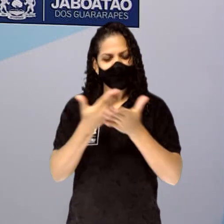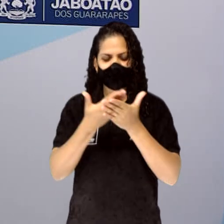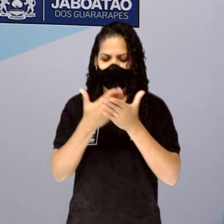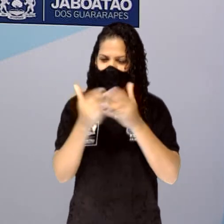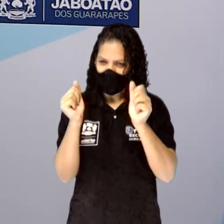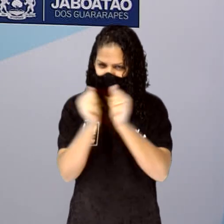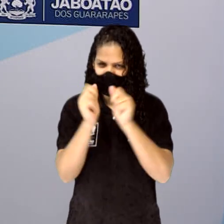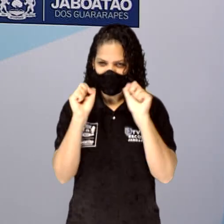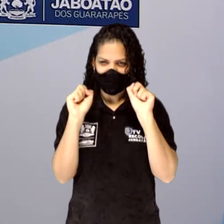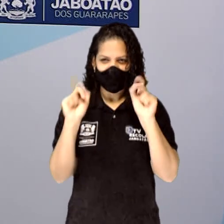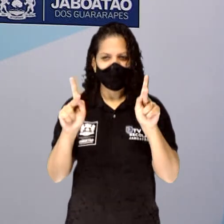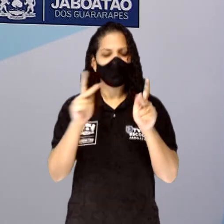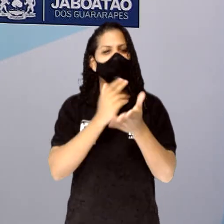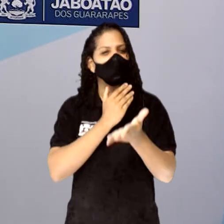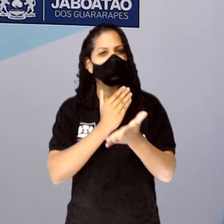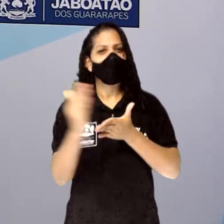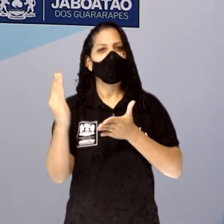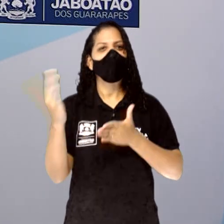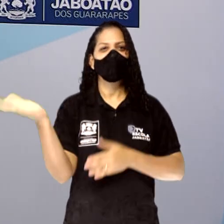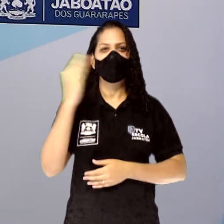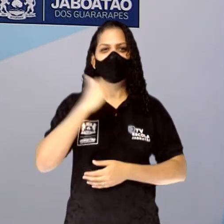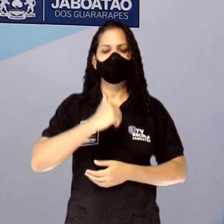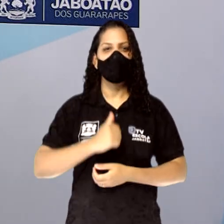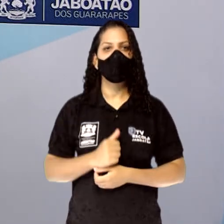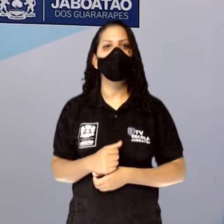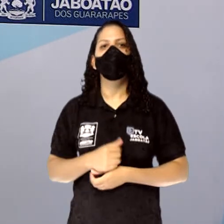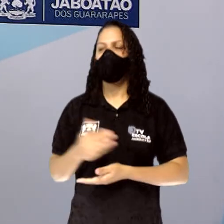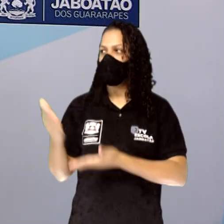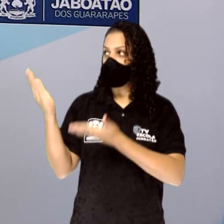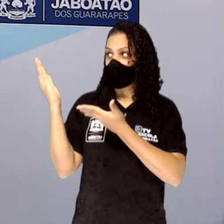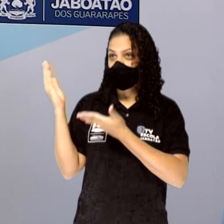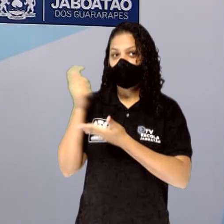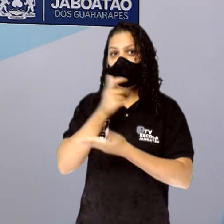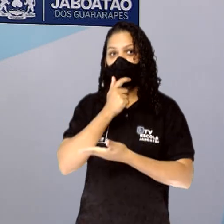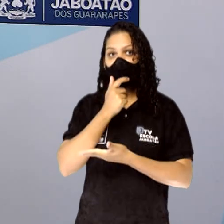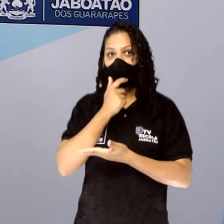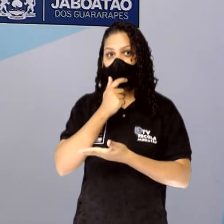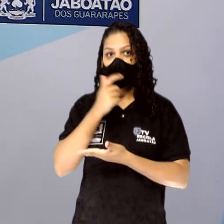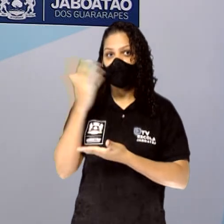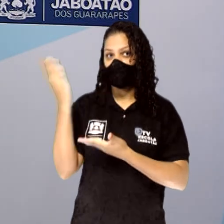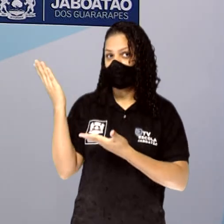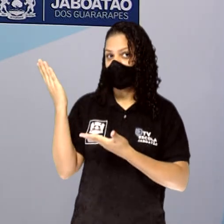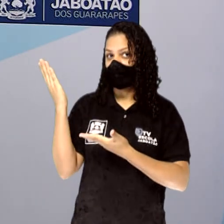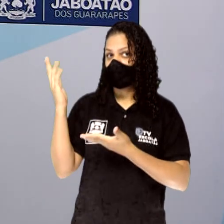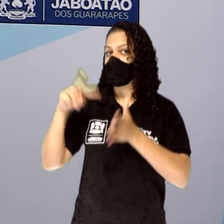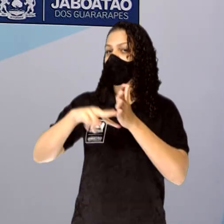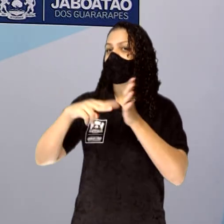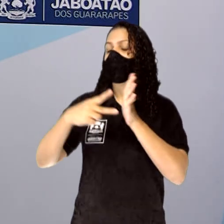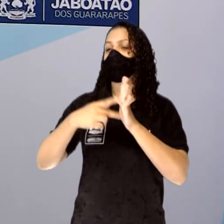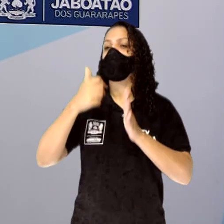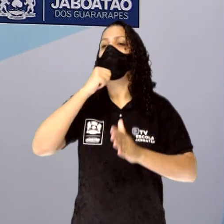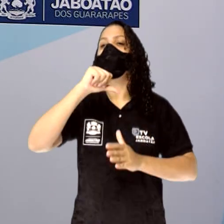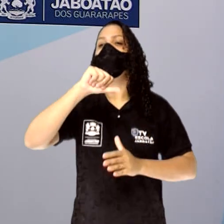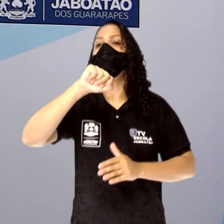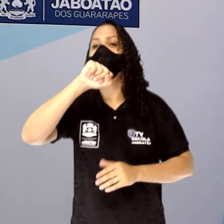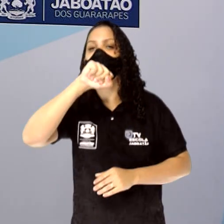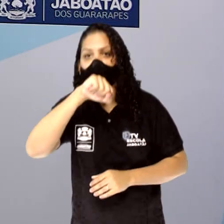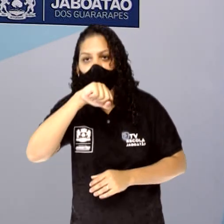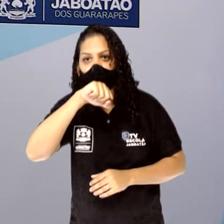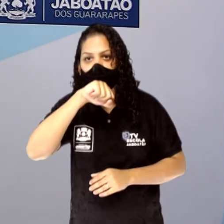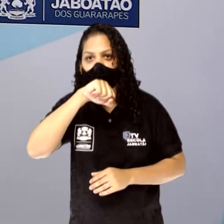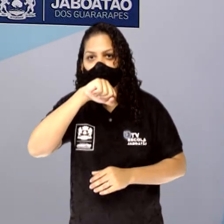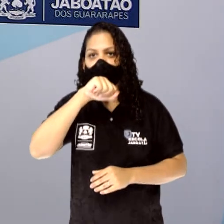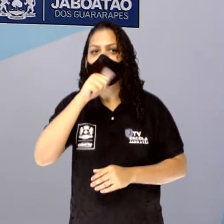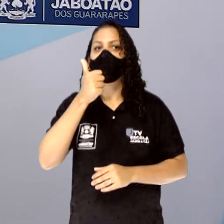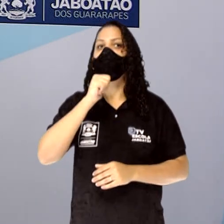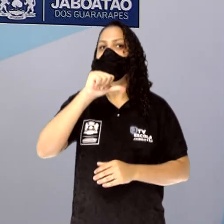Tudo bem? Vamos começar. Mother. Repitam comigo. Mother. Mais uma